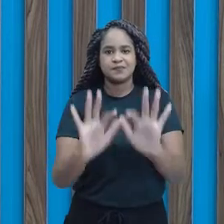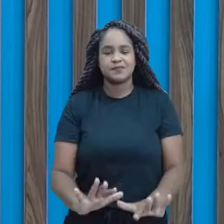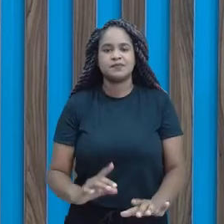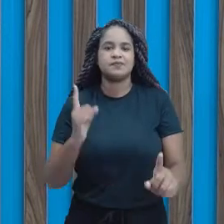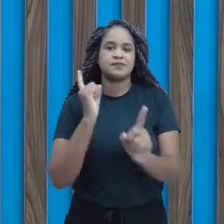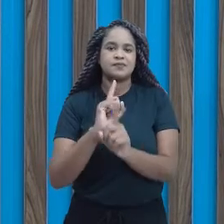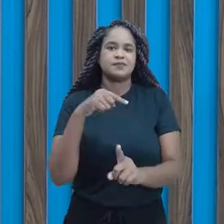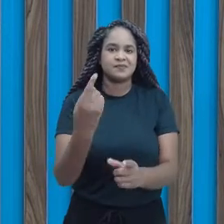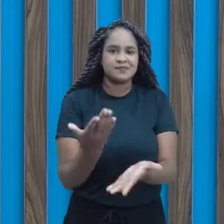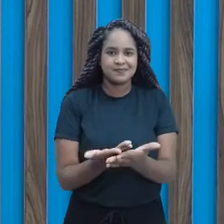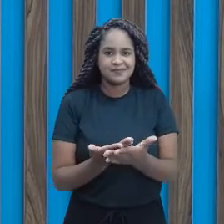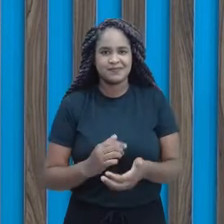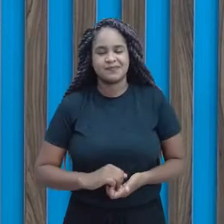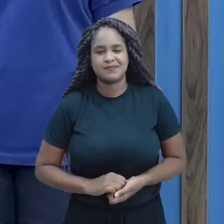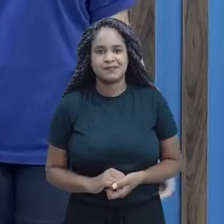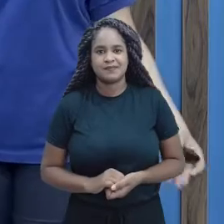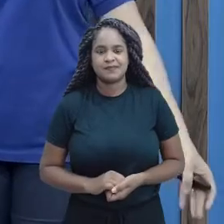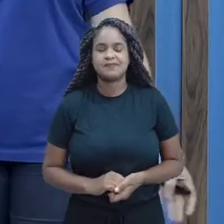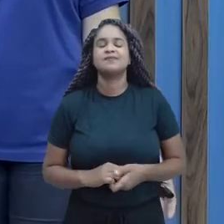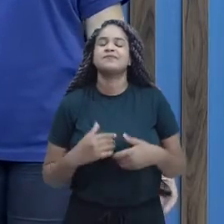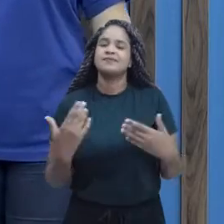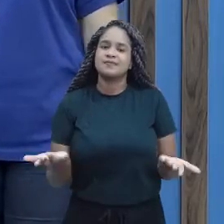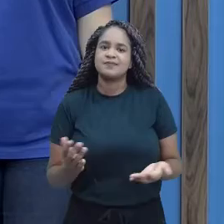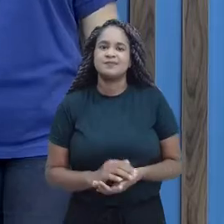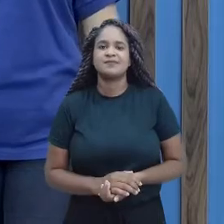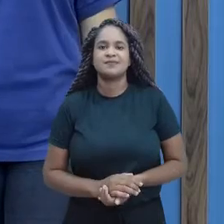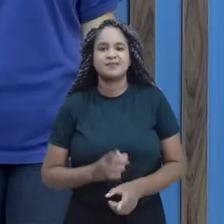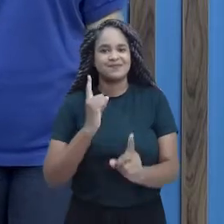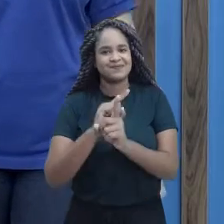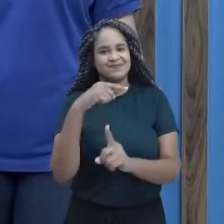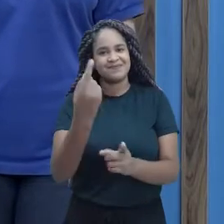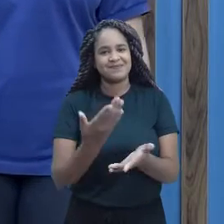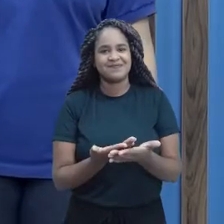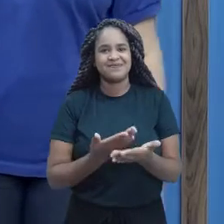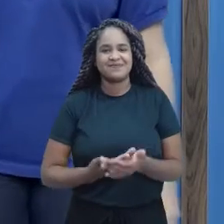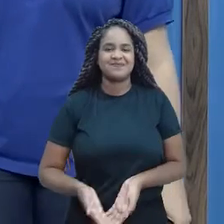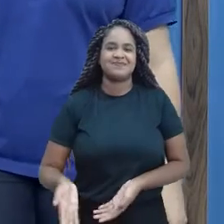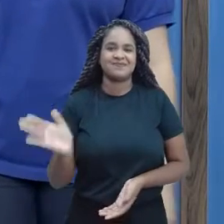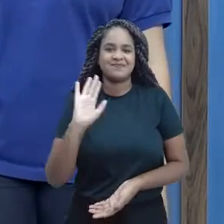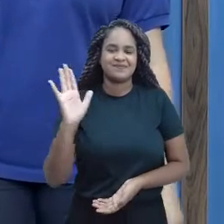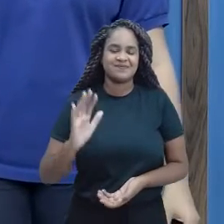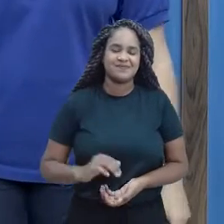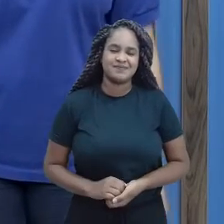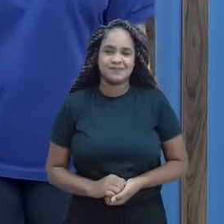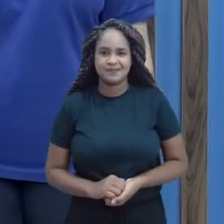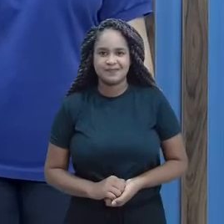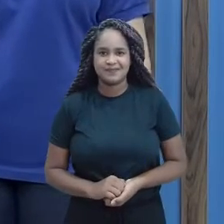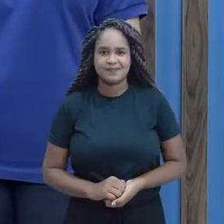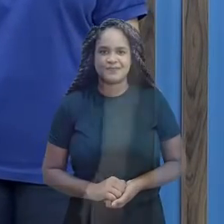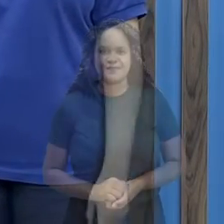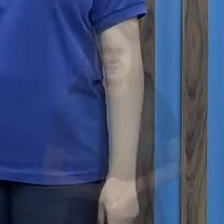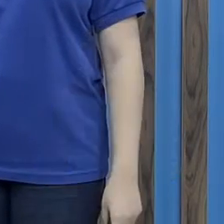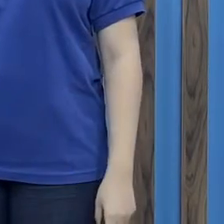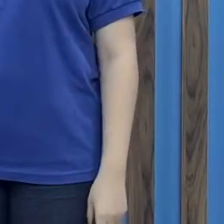e até a nossa próxima aula. É isso, gente. A gente se vê na próxima aula, tá bom? Até mais. Tchau, tchau.